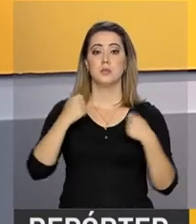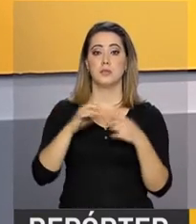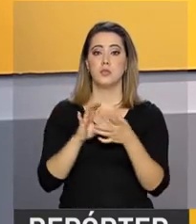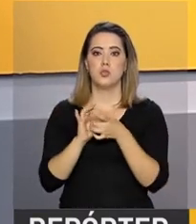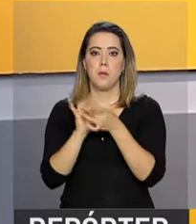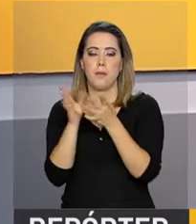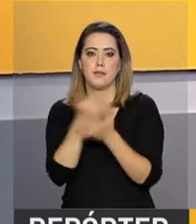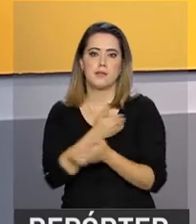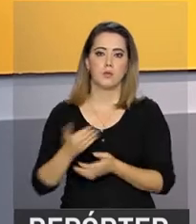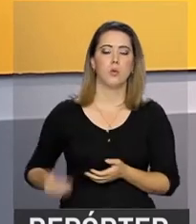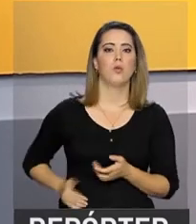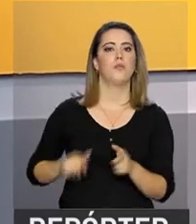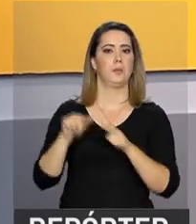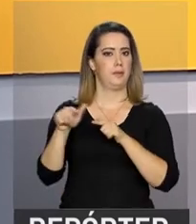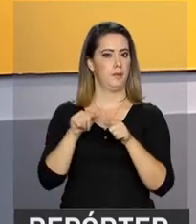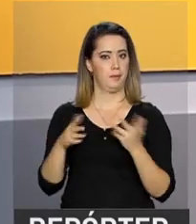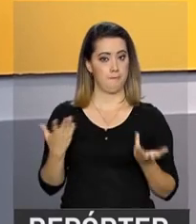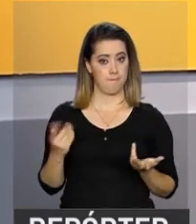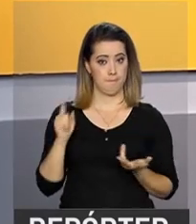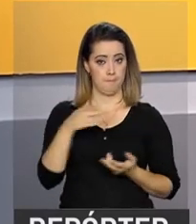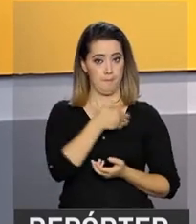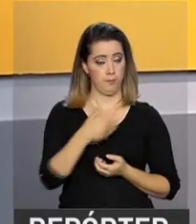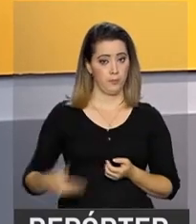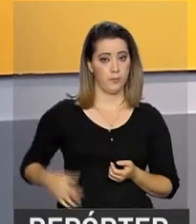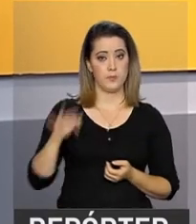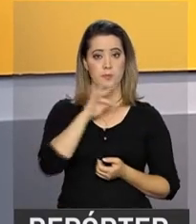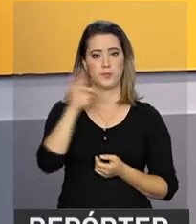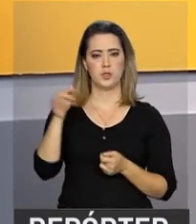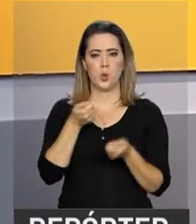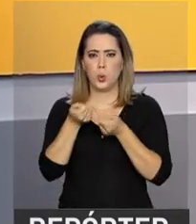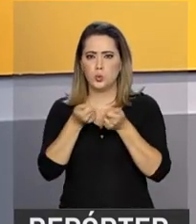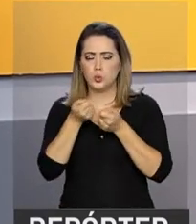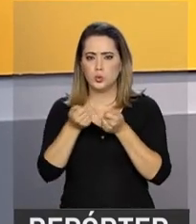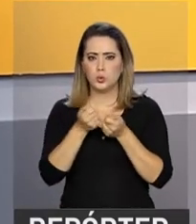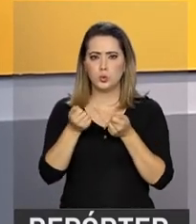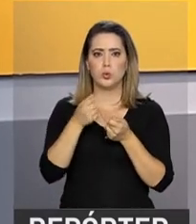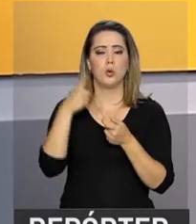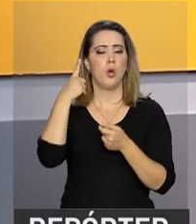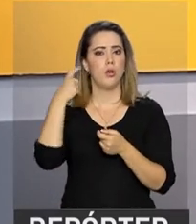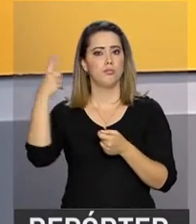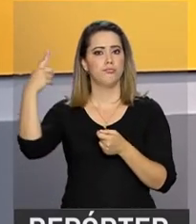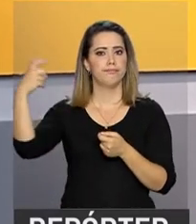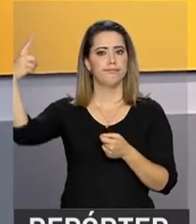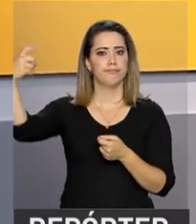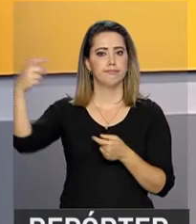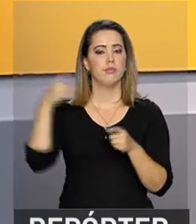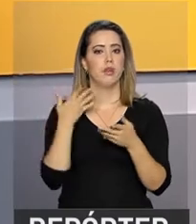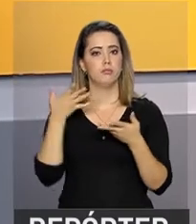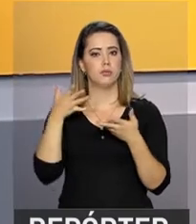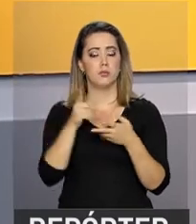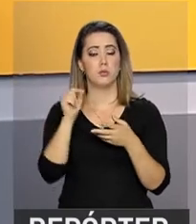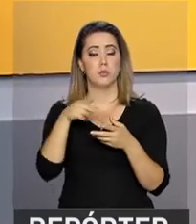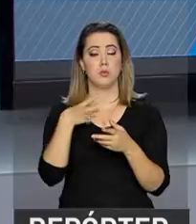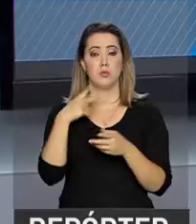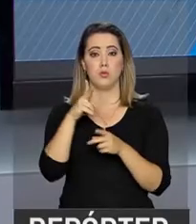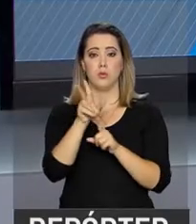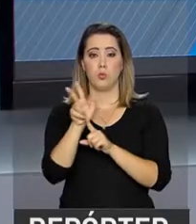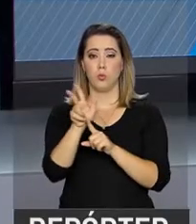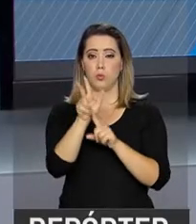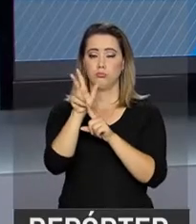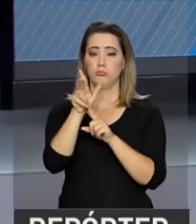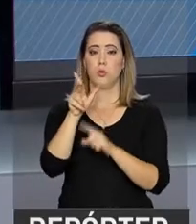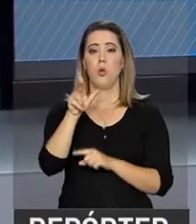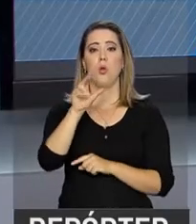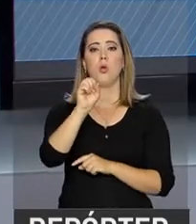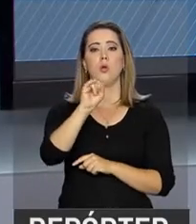autorização do governo para funcionar o governo federal regula o uso das ondas eletromagnéticas por onde passa o sinal e um